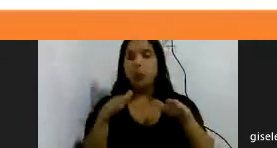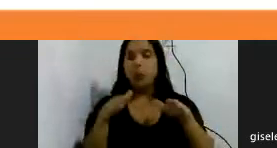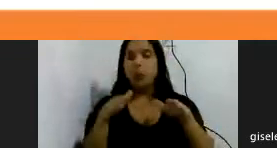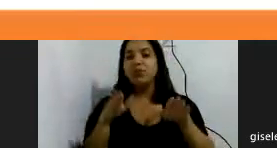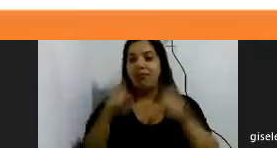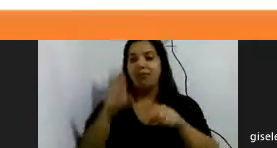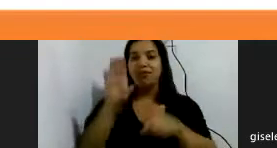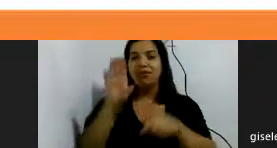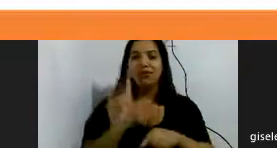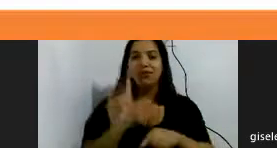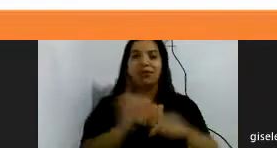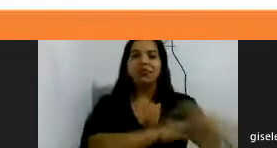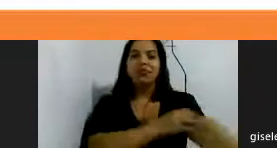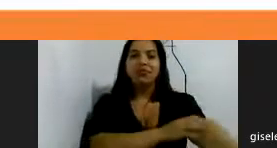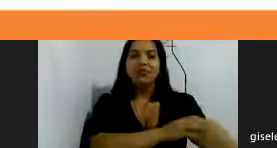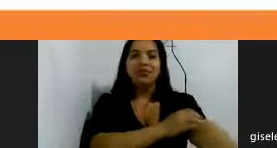anti-D.